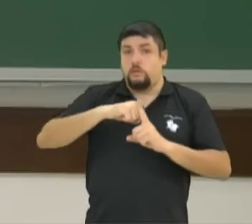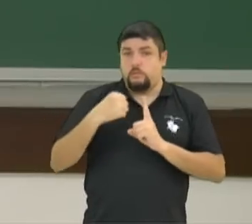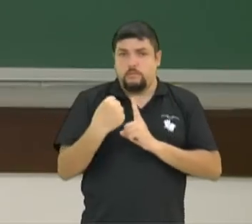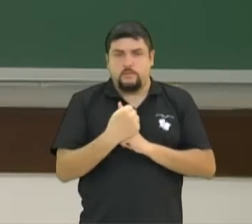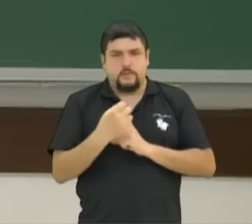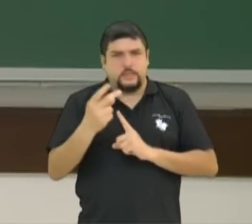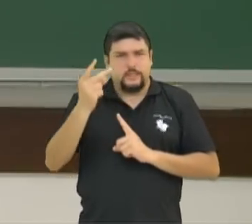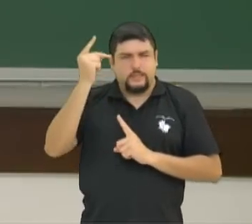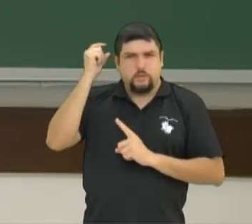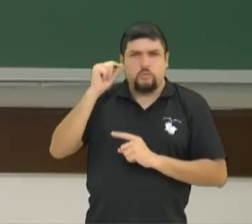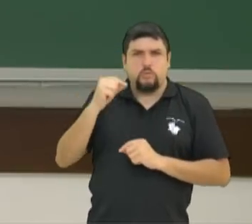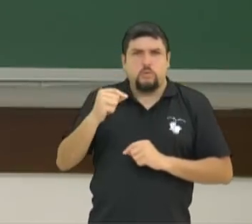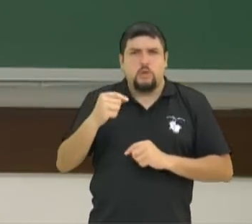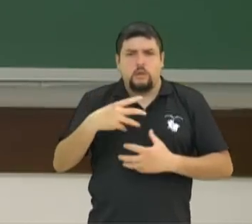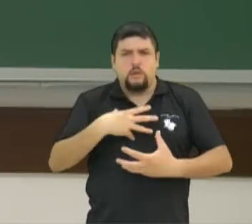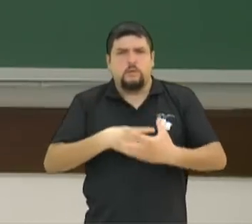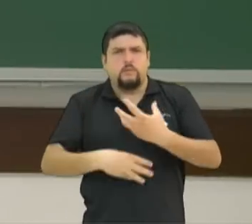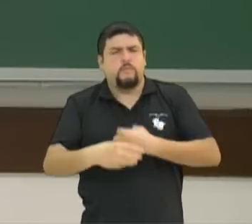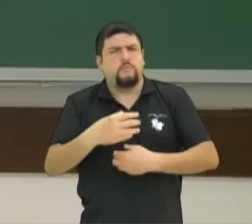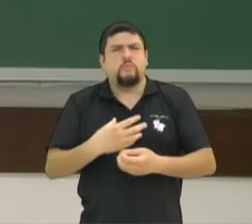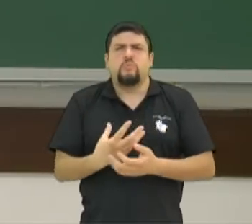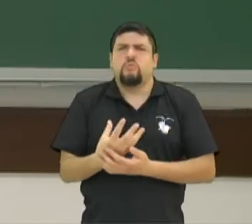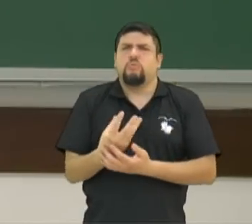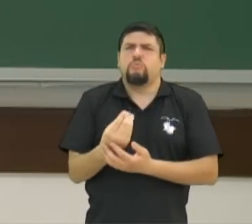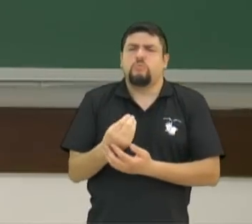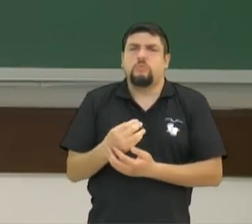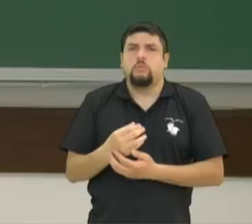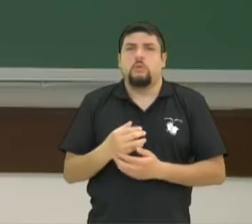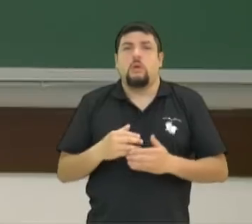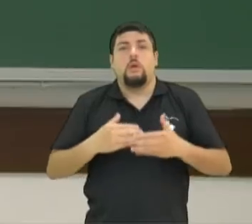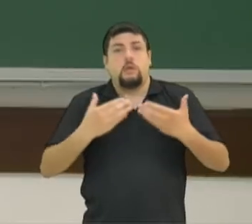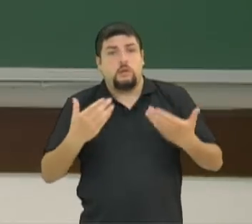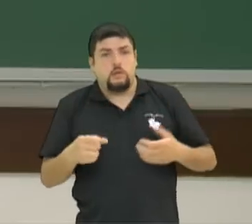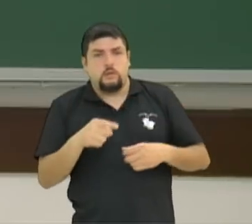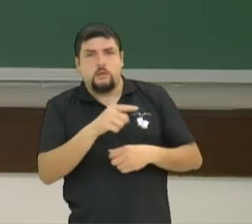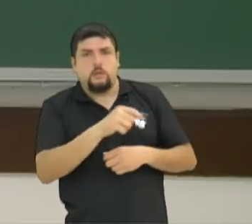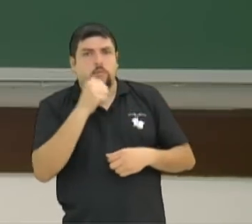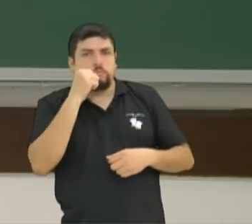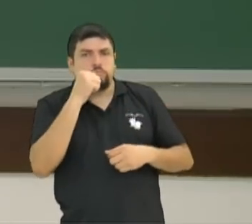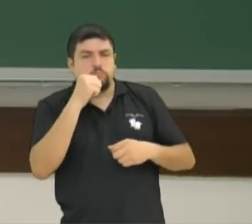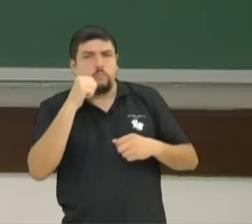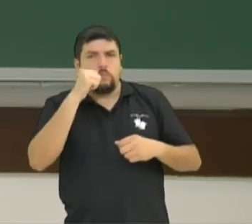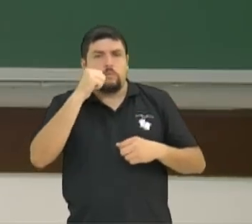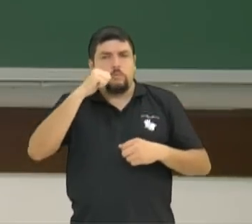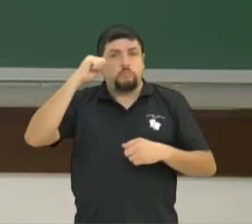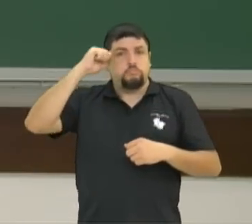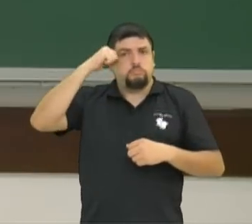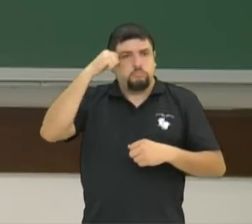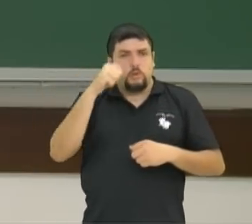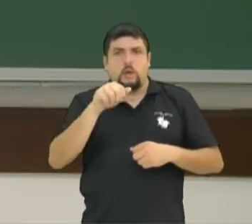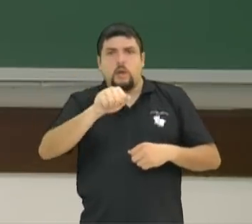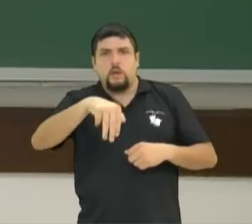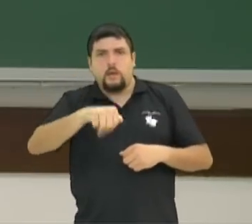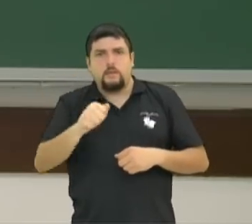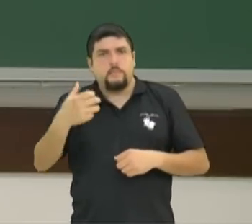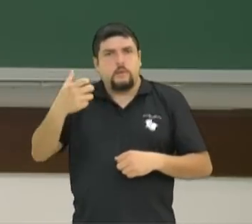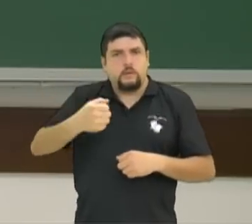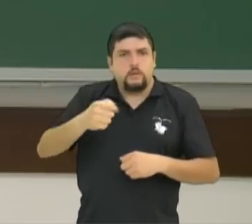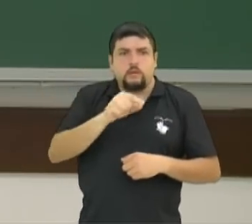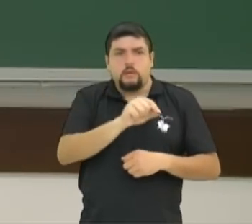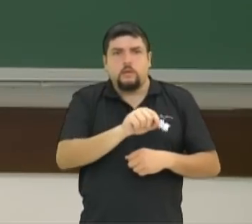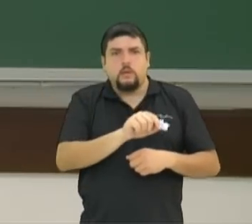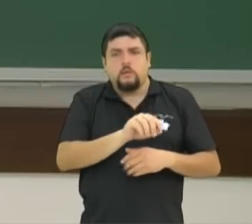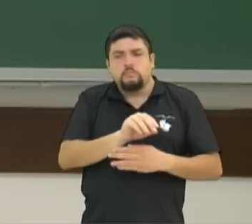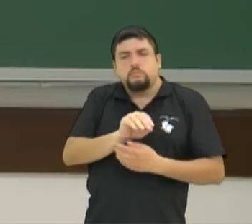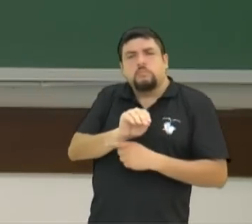era numerosos dessas famílias, então cabia à ama de leite a amamentação dessas crianças, para